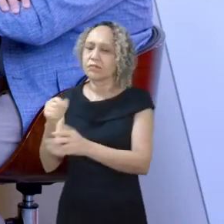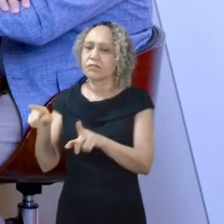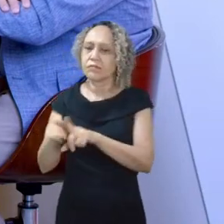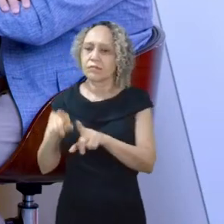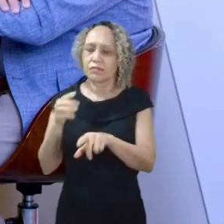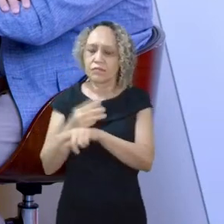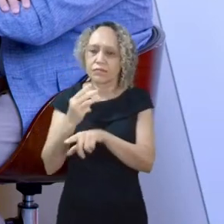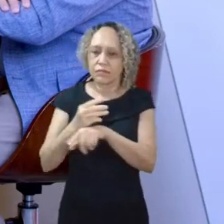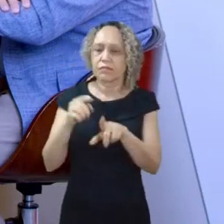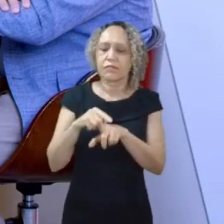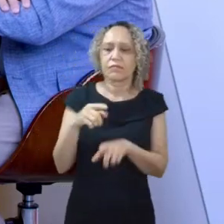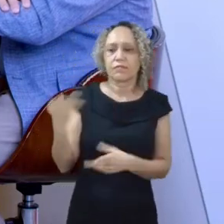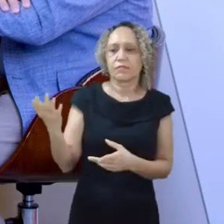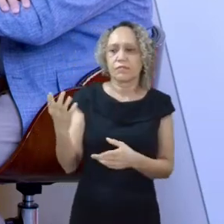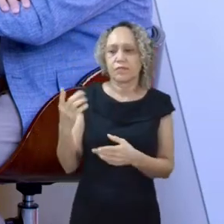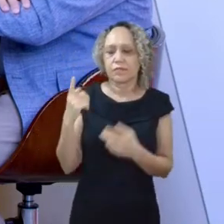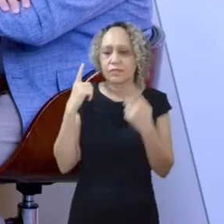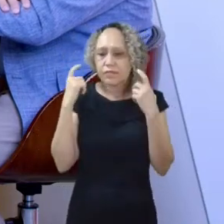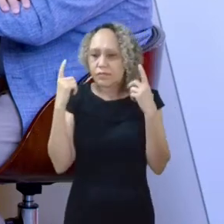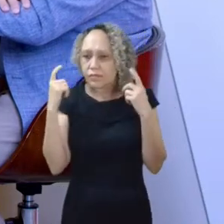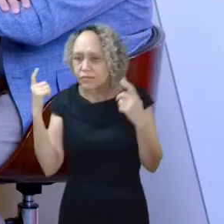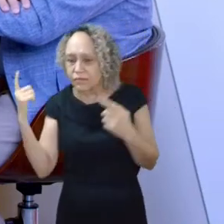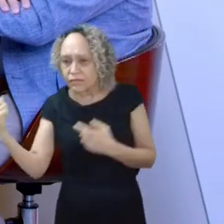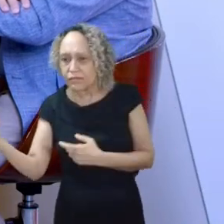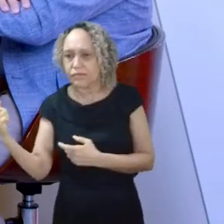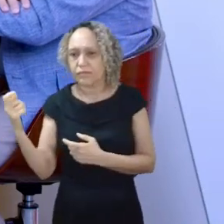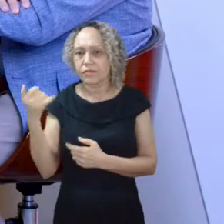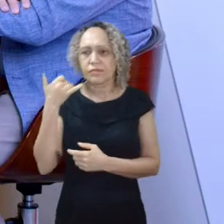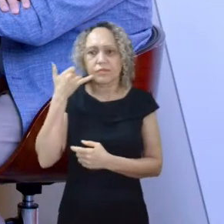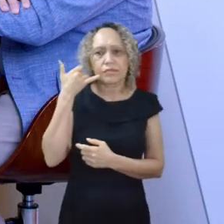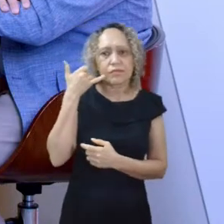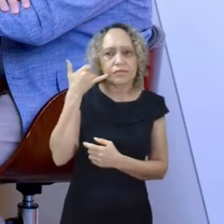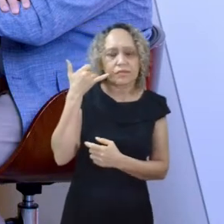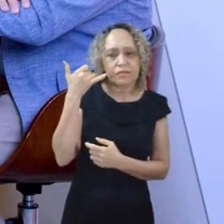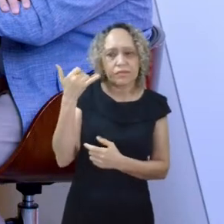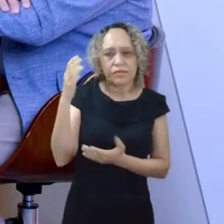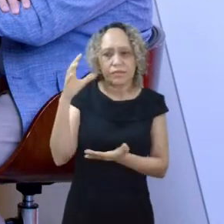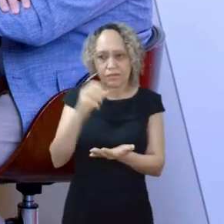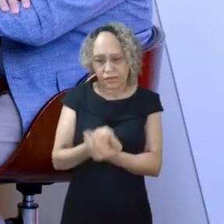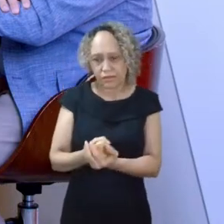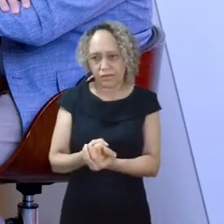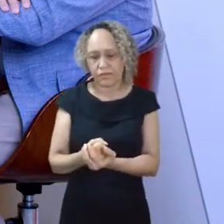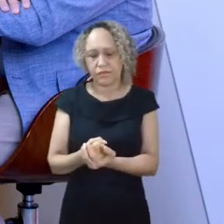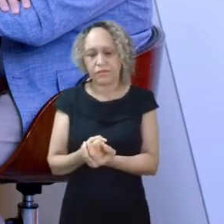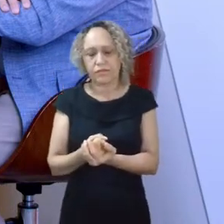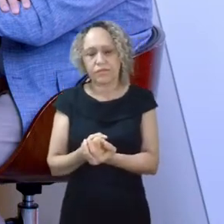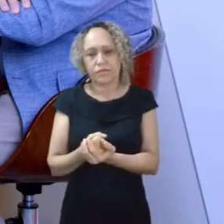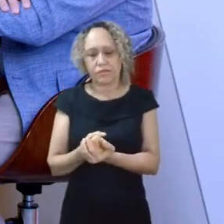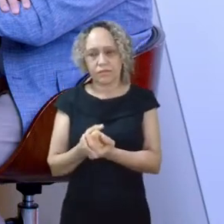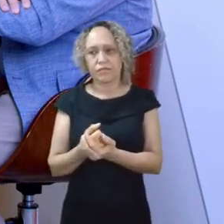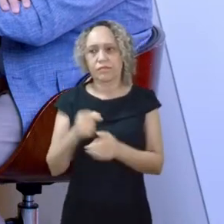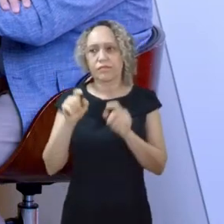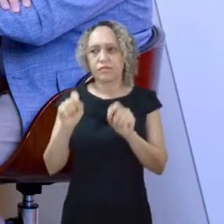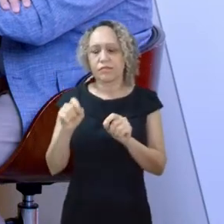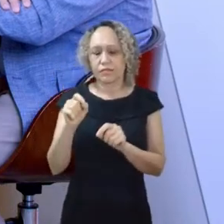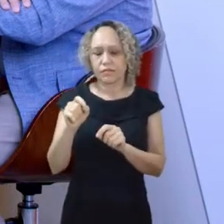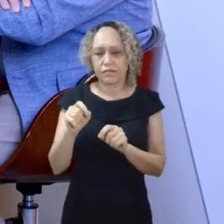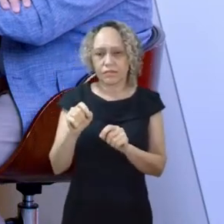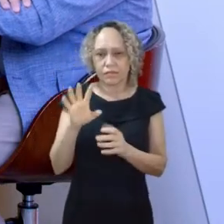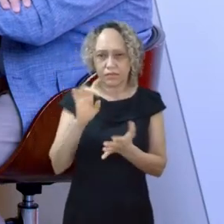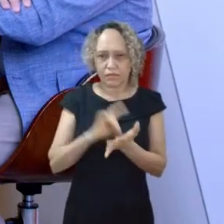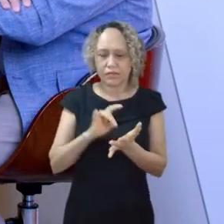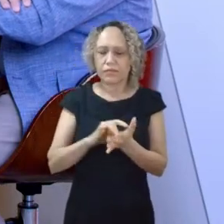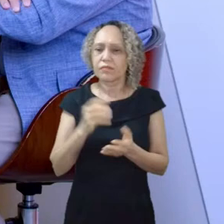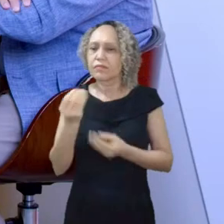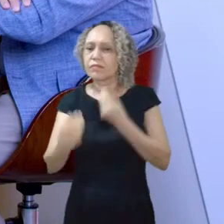grupos aí dos militares, etc. Nesse caso aí, só para deixar claro, na verdade, isso aí foi de que forma que